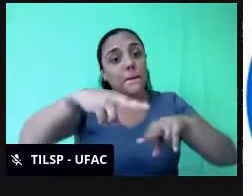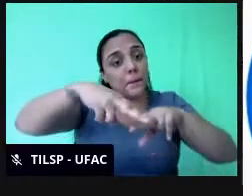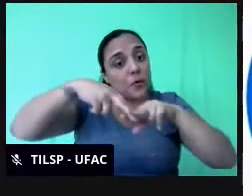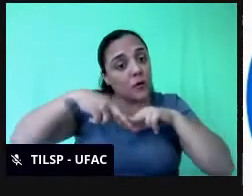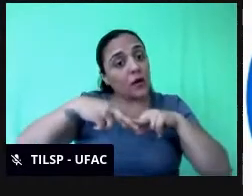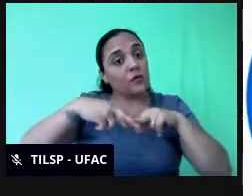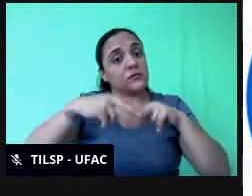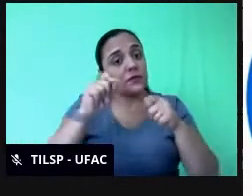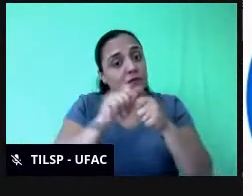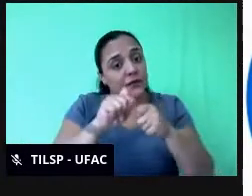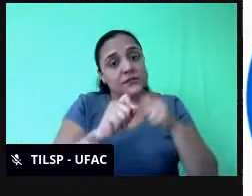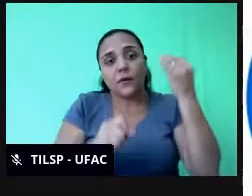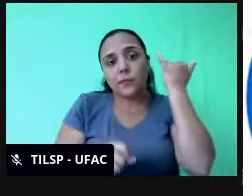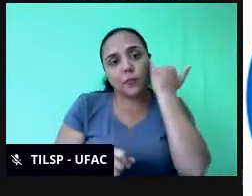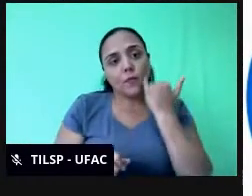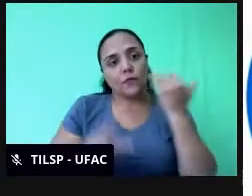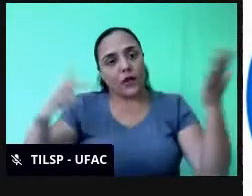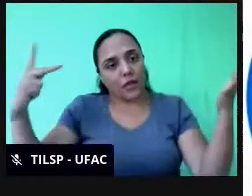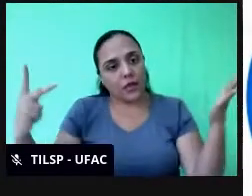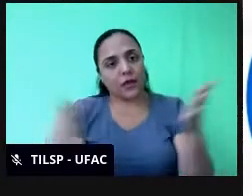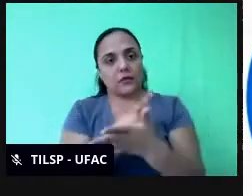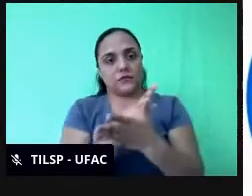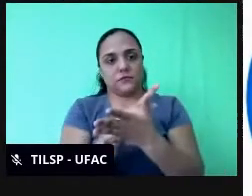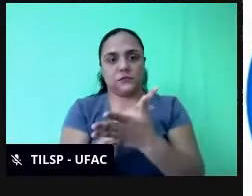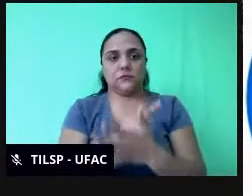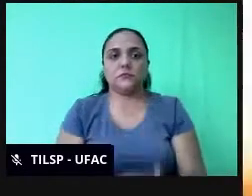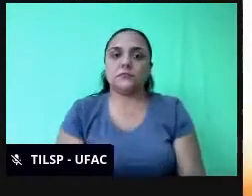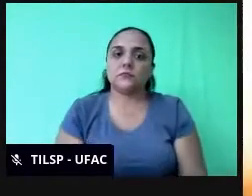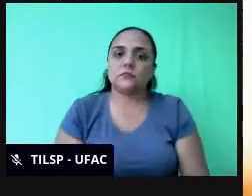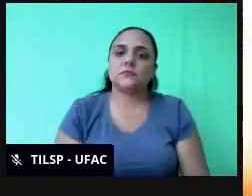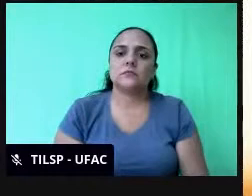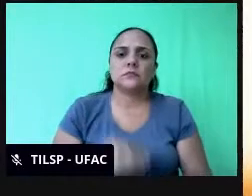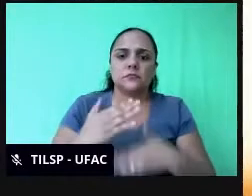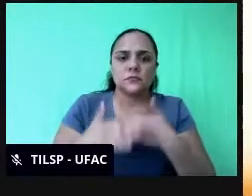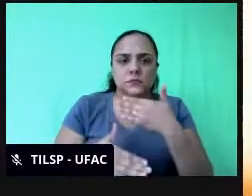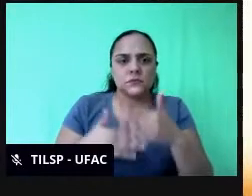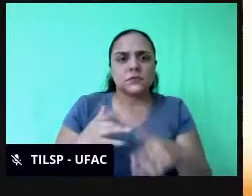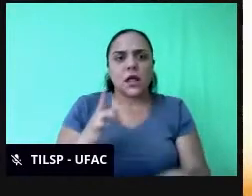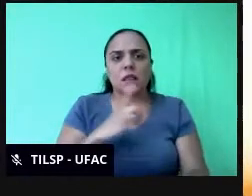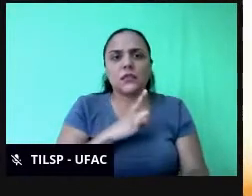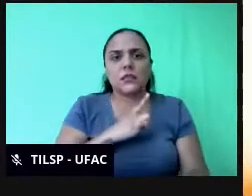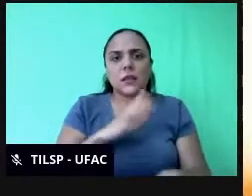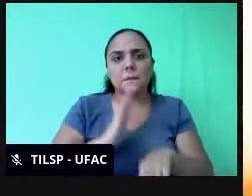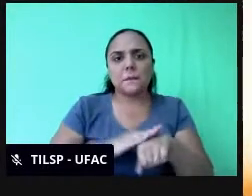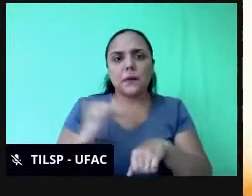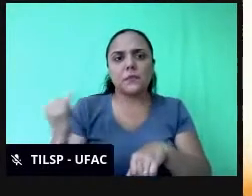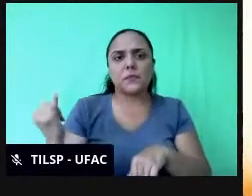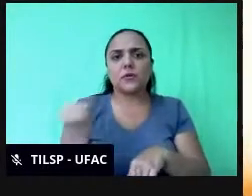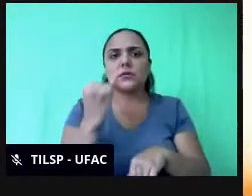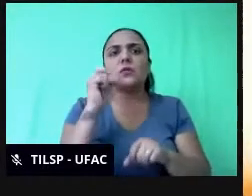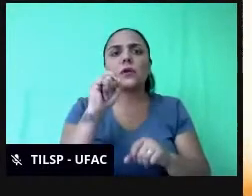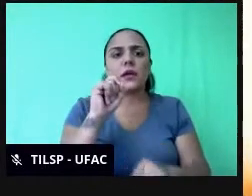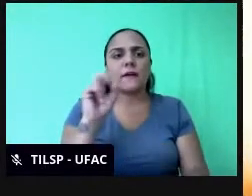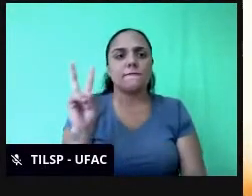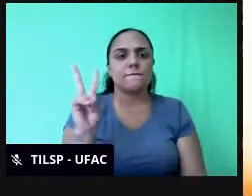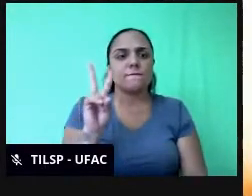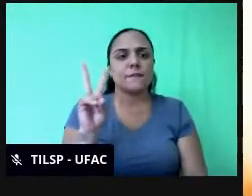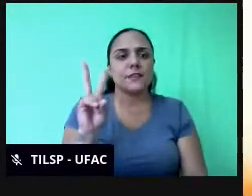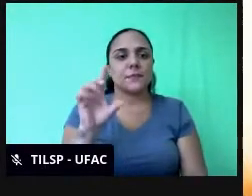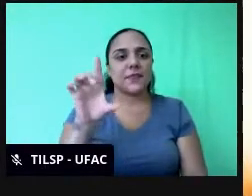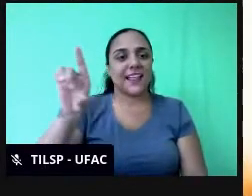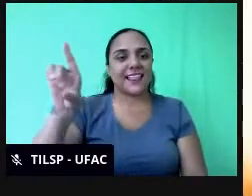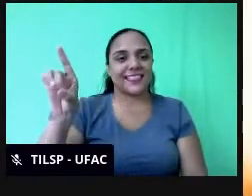o ferro, o zinco e o iodo. Começando com o que está mais sendo falado, gente, que a vitamina D é uma